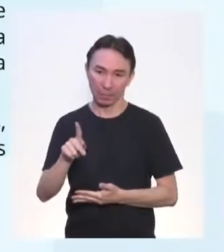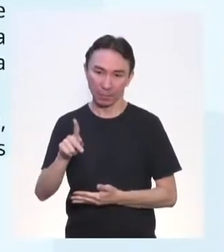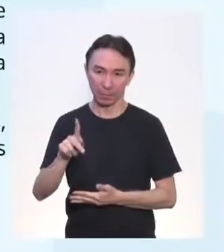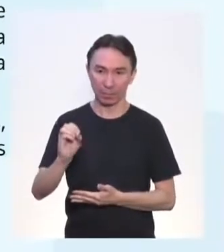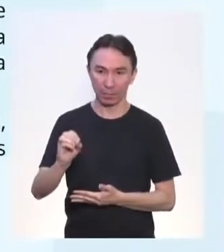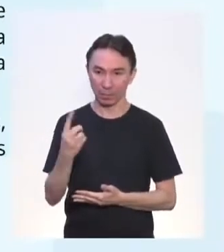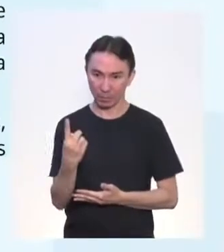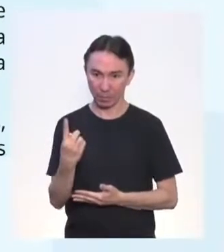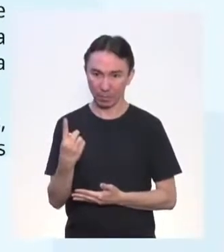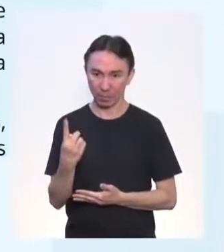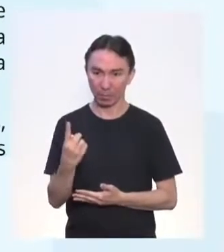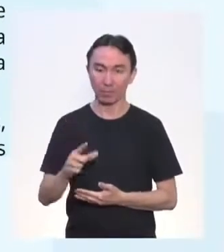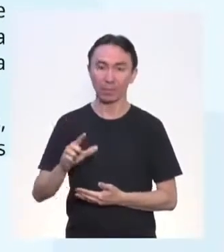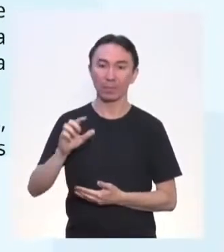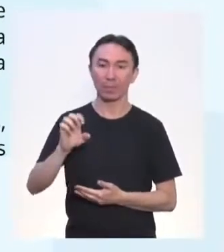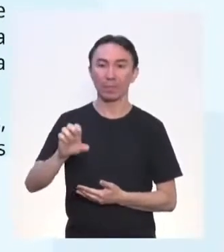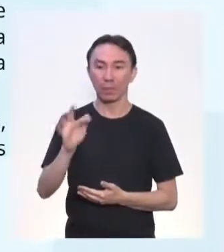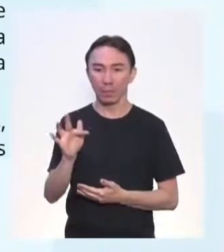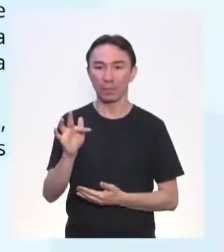EF07LP01.